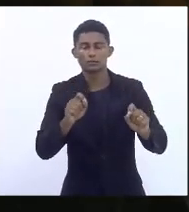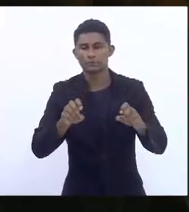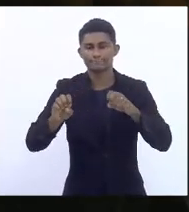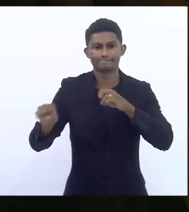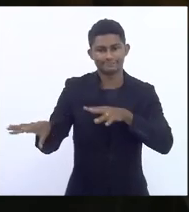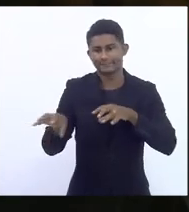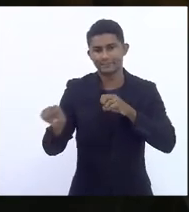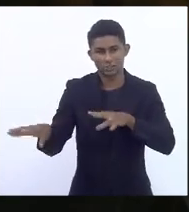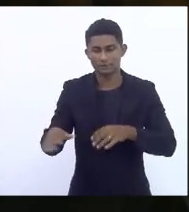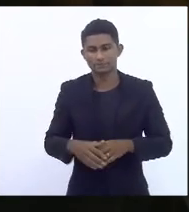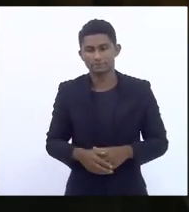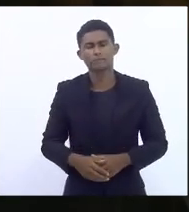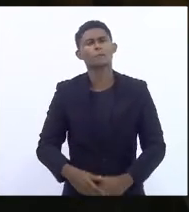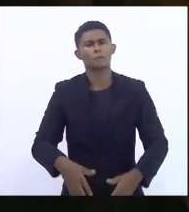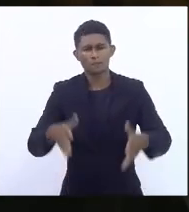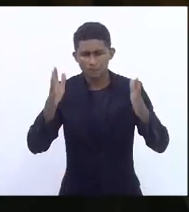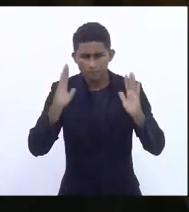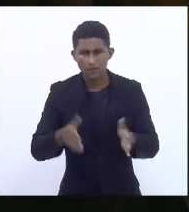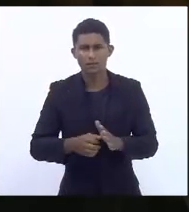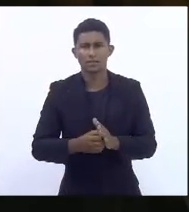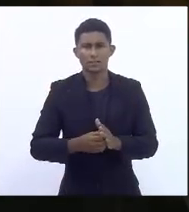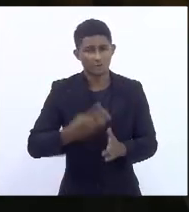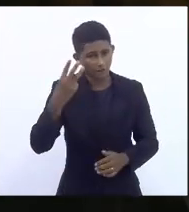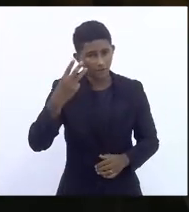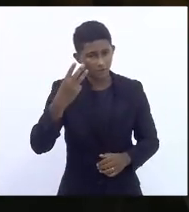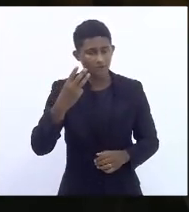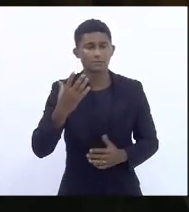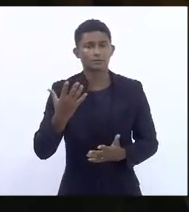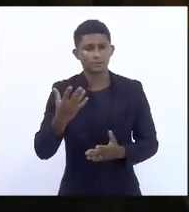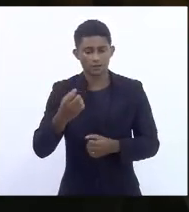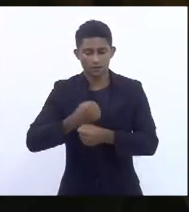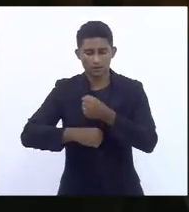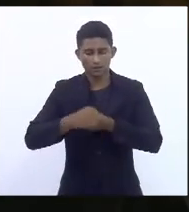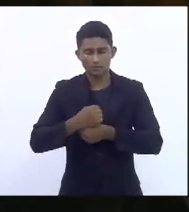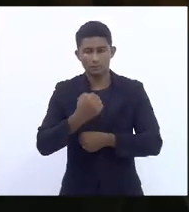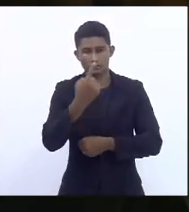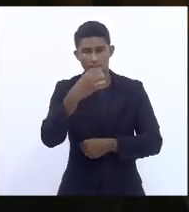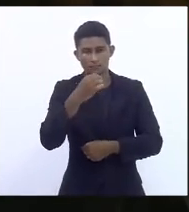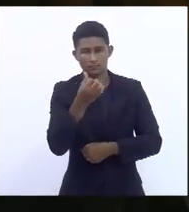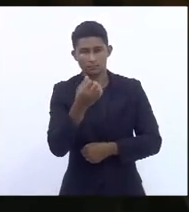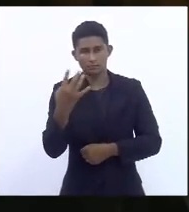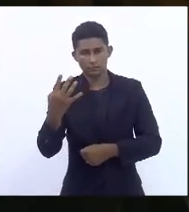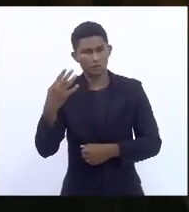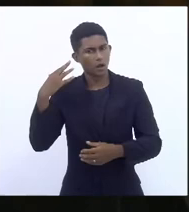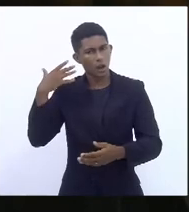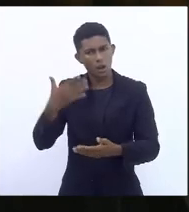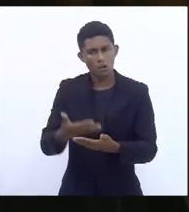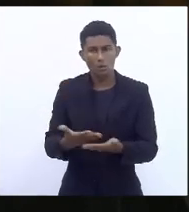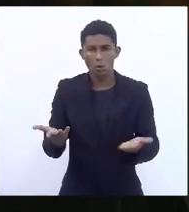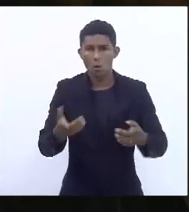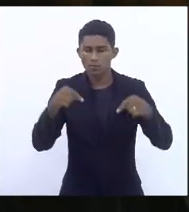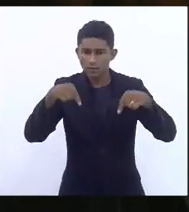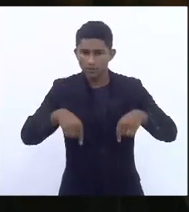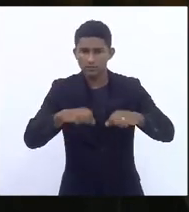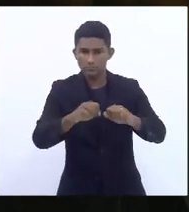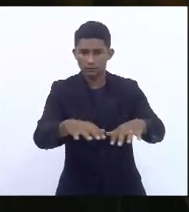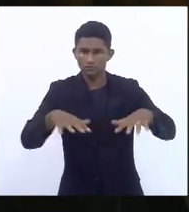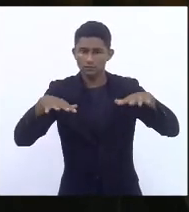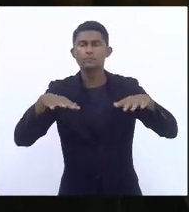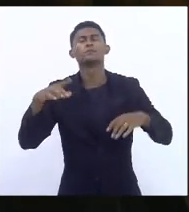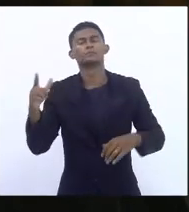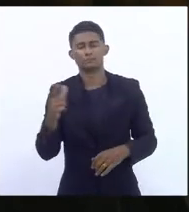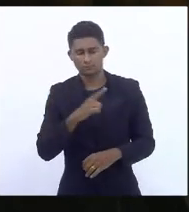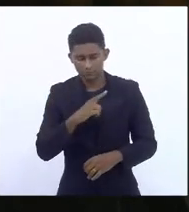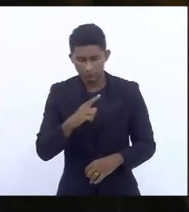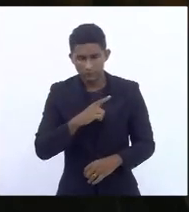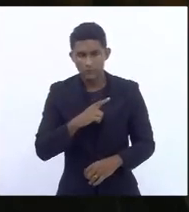a terceira vez, desde 64, que o tema é educação. E hoje nós teremos aqui, no plenário, uma sessão solene que contará